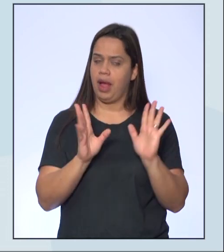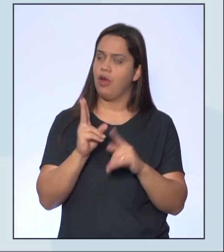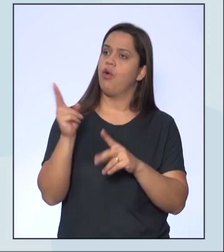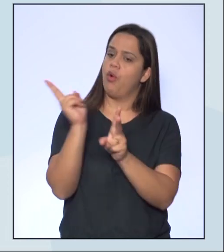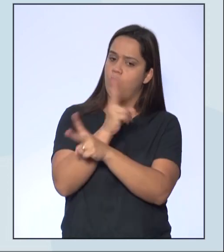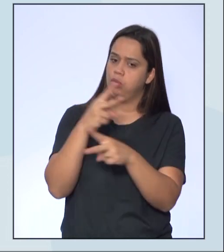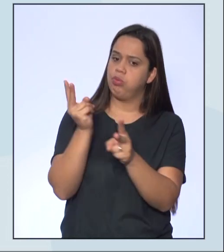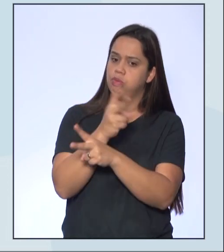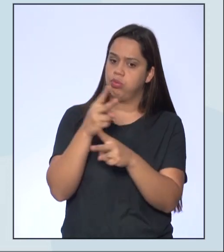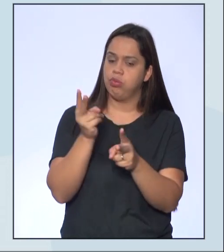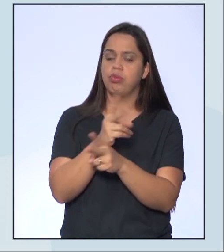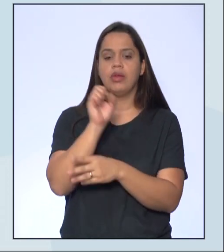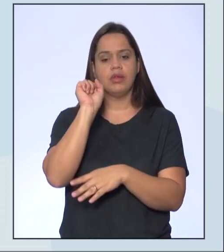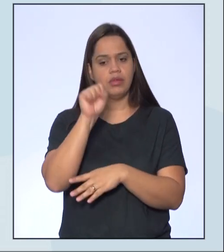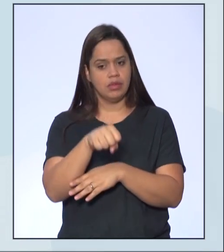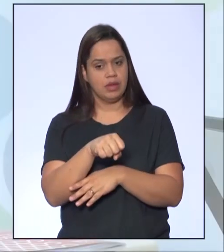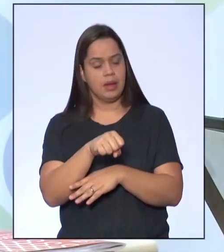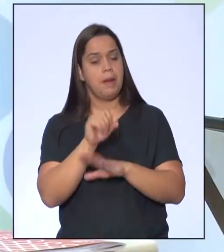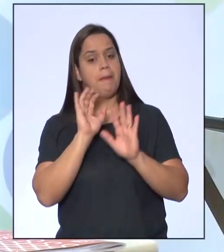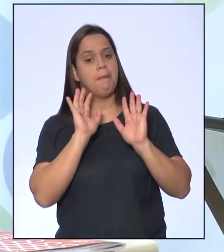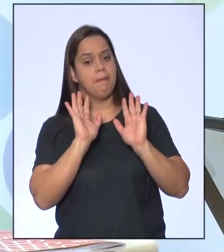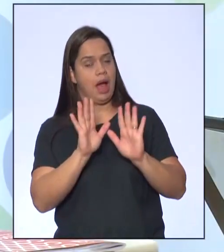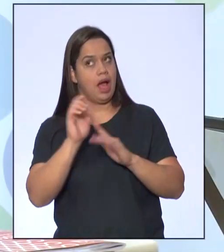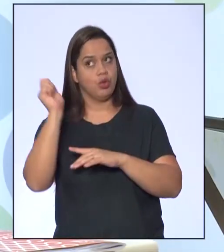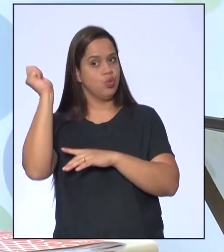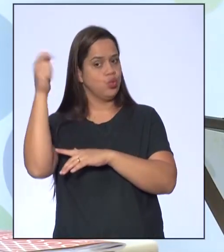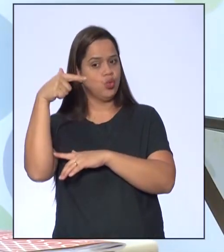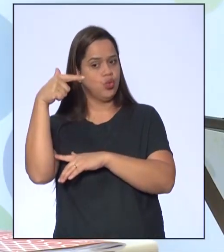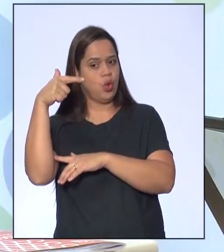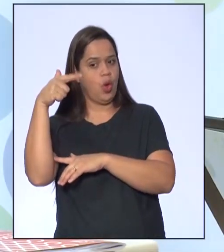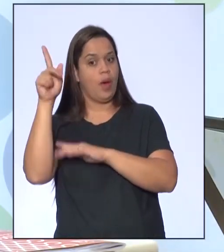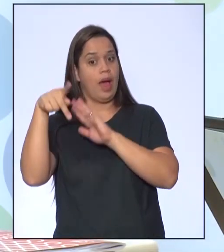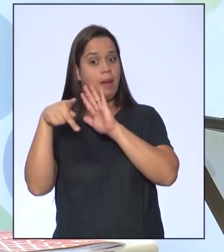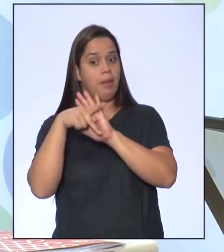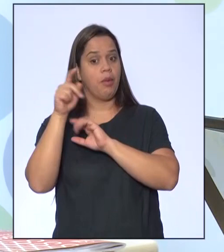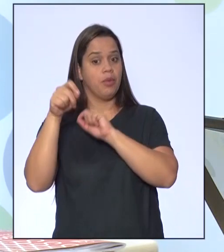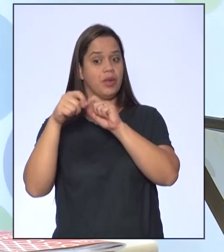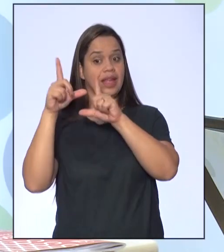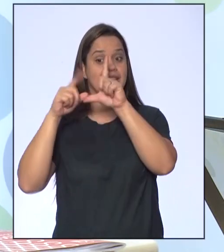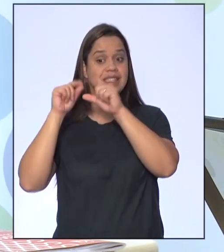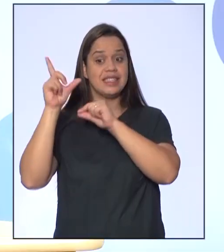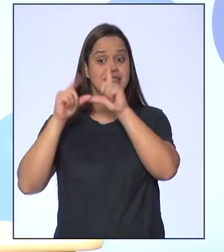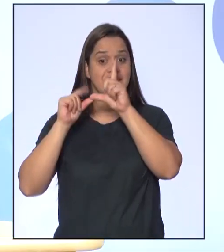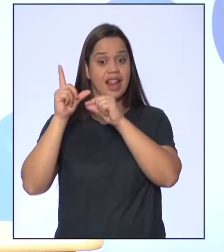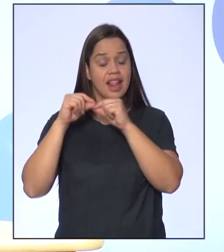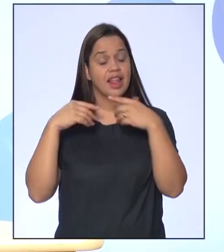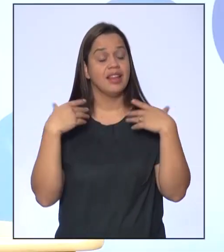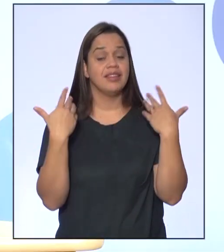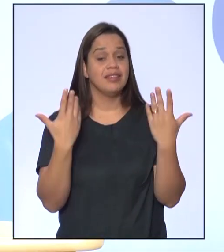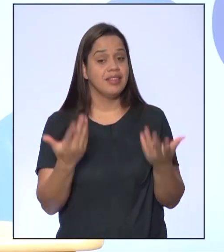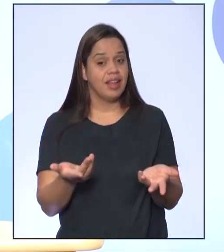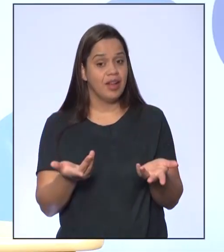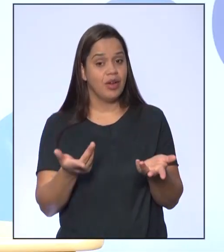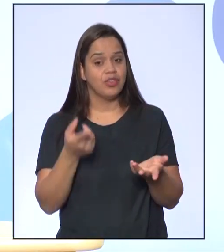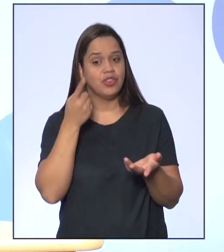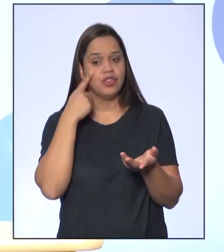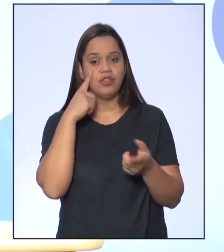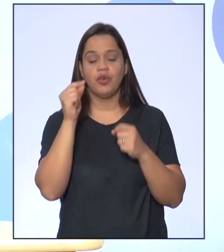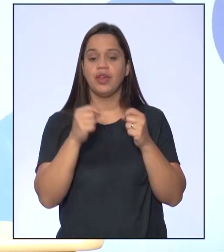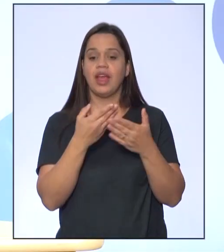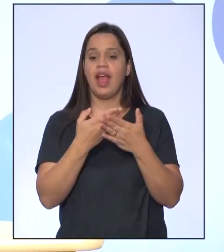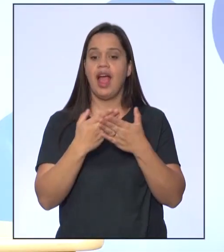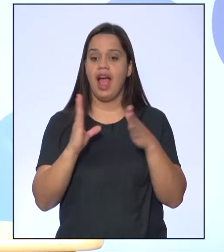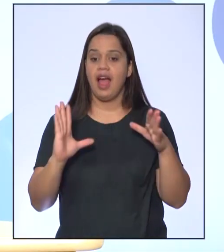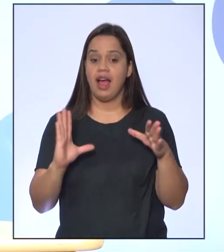sim é um fenômeno da natureza. Porém, o sol não. O sol é uma estrela. Então, Aí não a gente vê como as aulas estão interligadas,